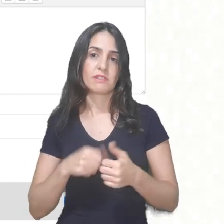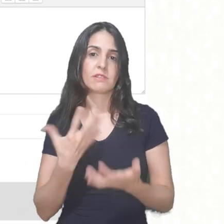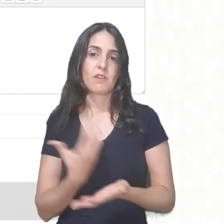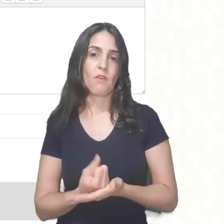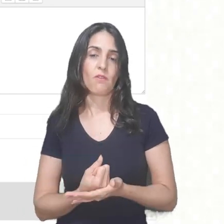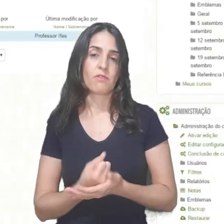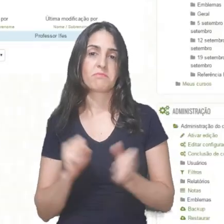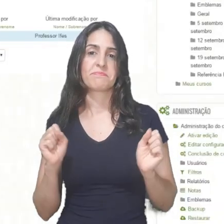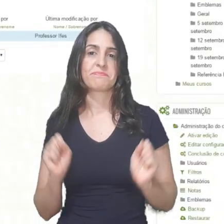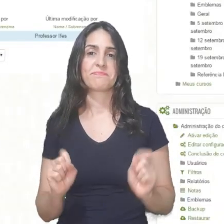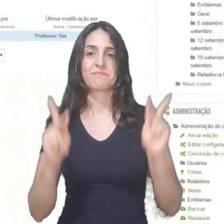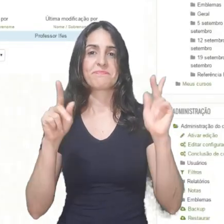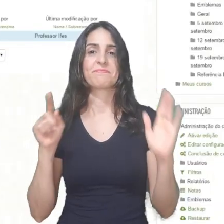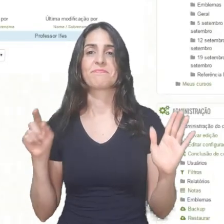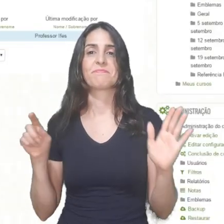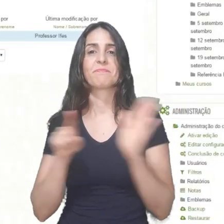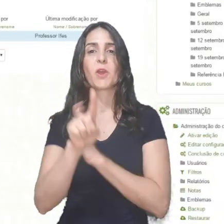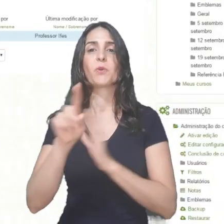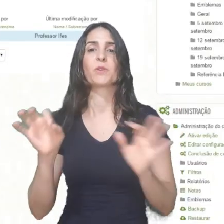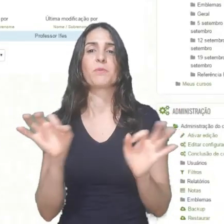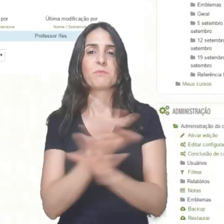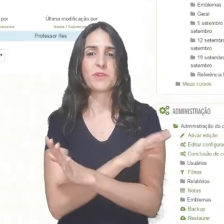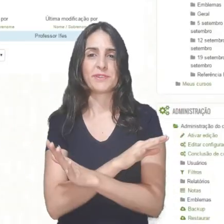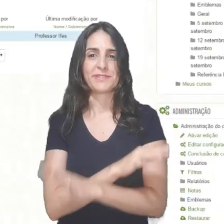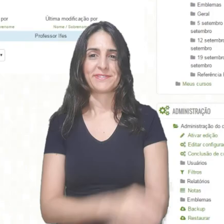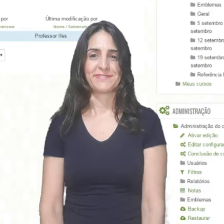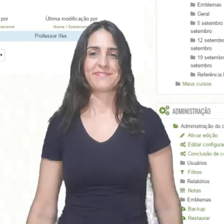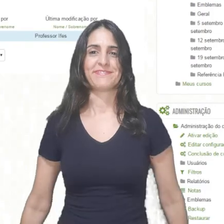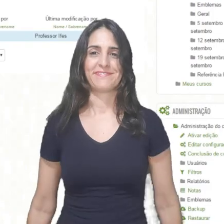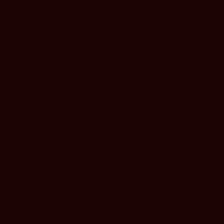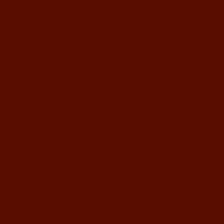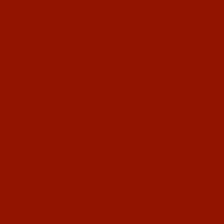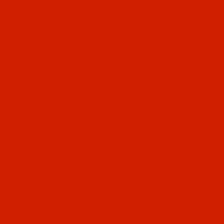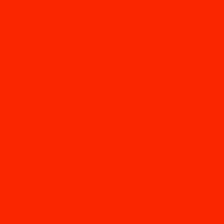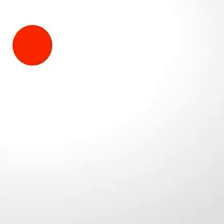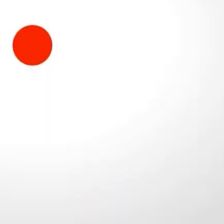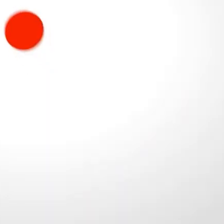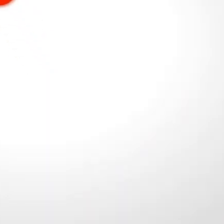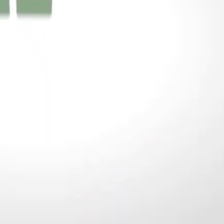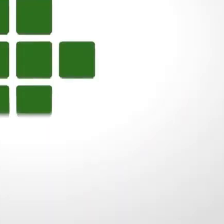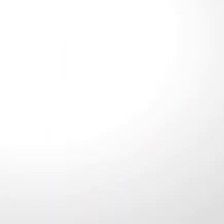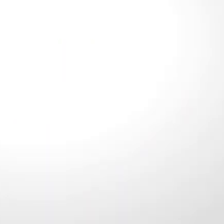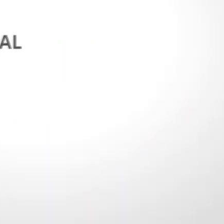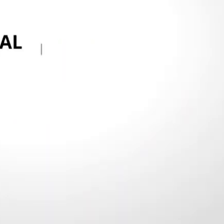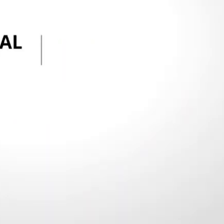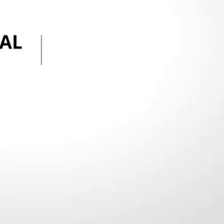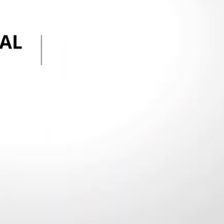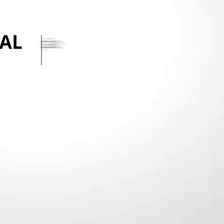mudanças e está criada a sua pergunta.